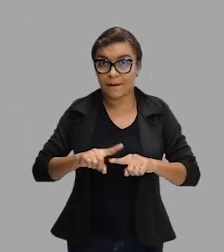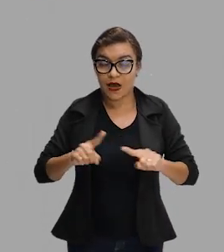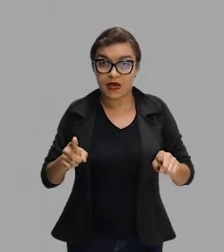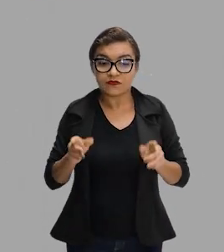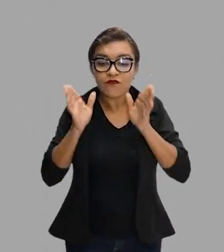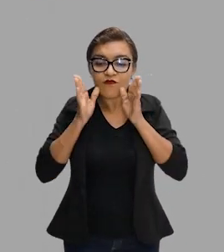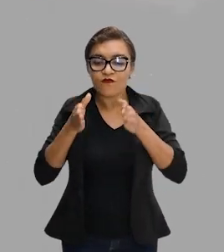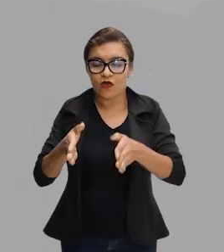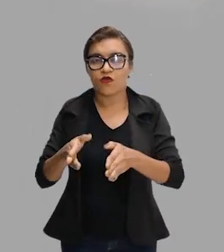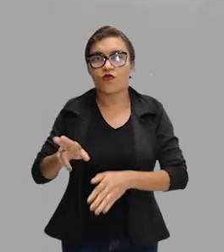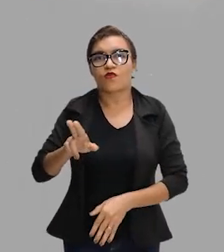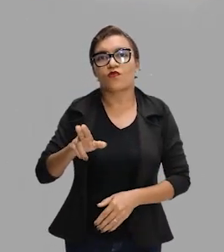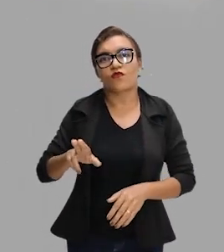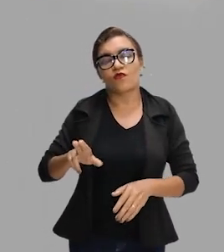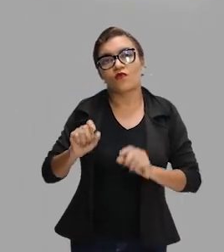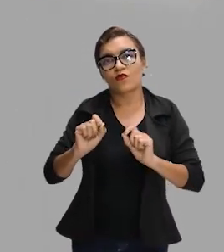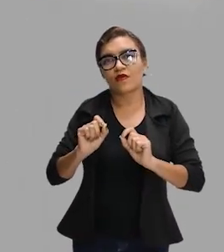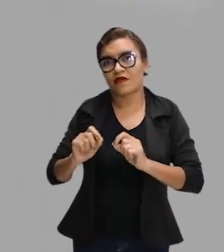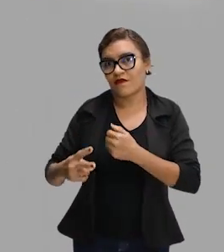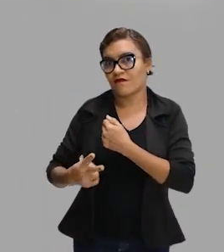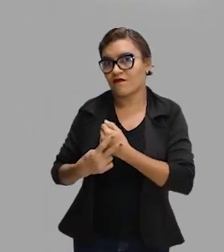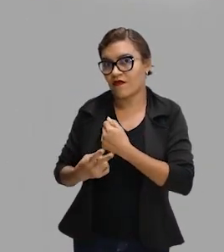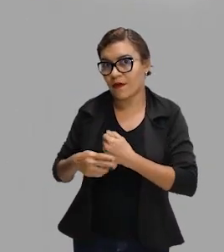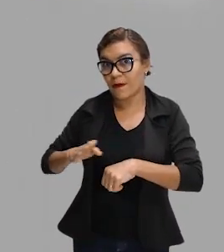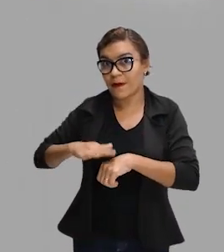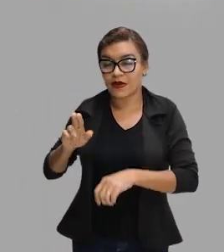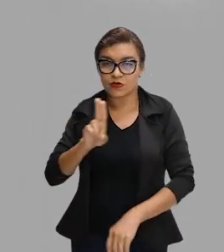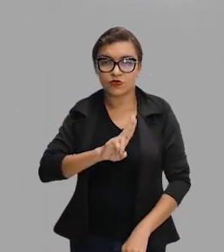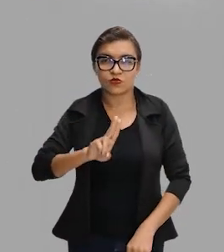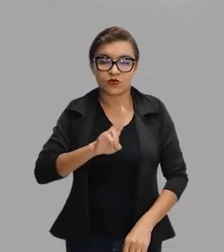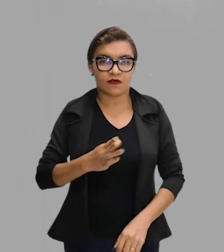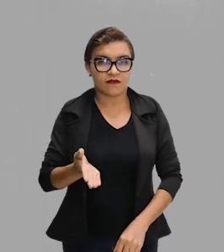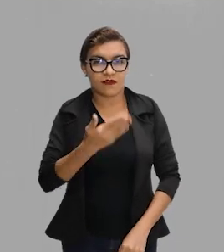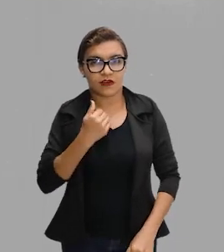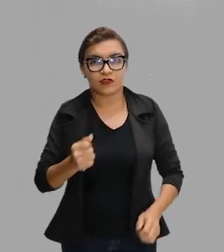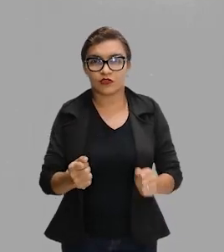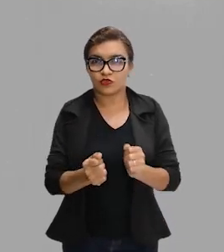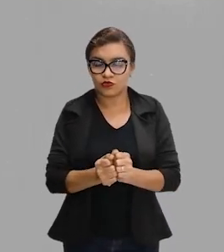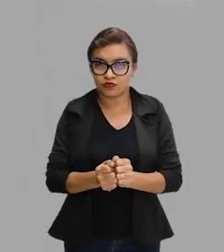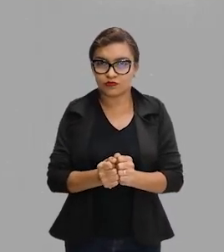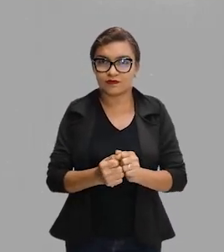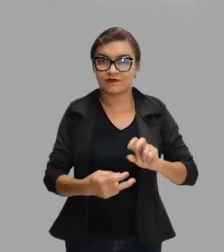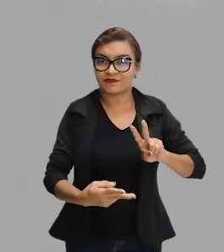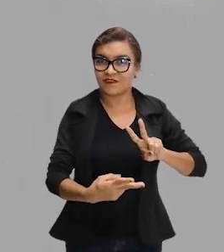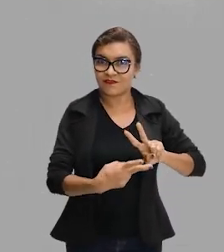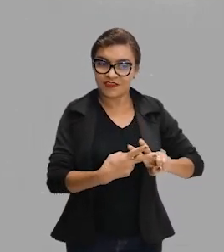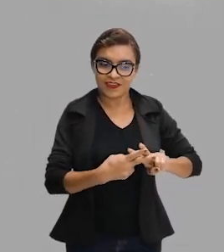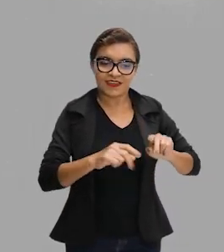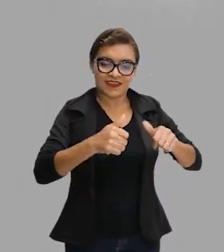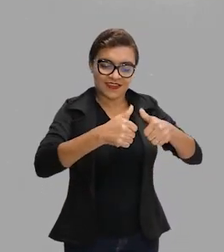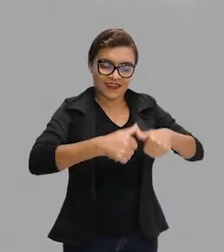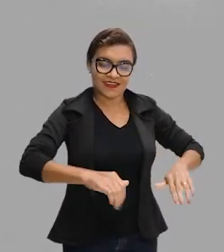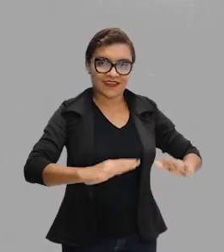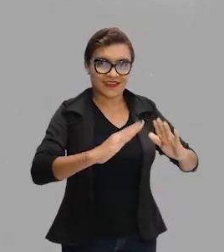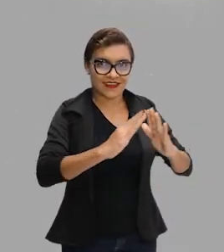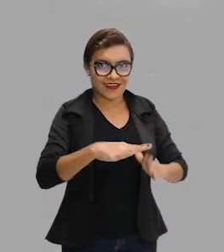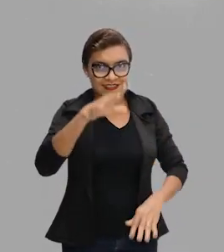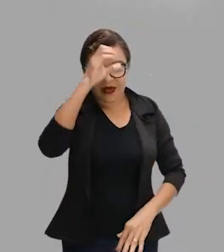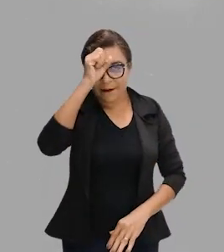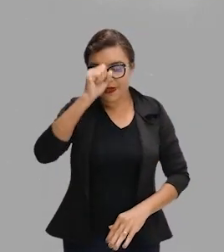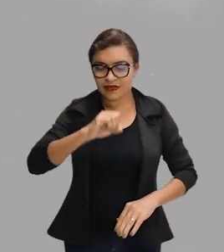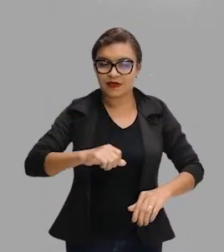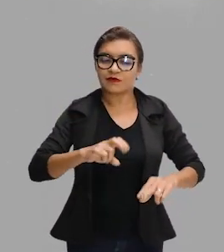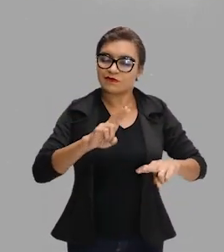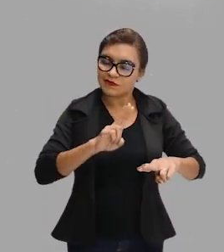naqueles que a gente mais utiliza, certo? Então, vem com a gente, fica aqui no hashtag Fica em Casa Aprendendo,